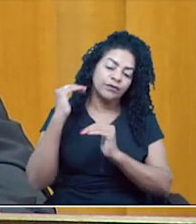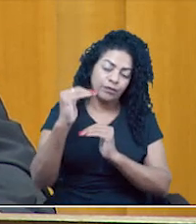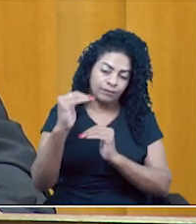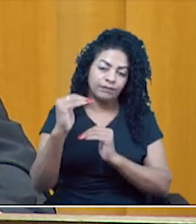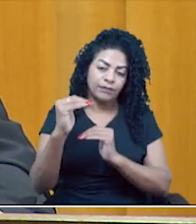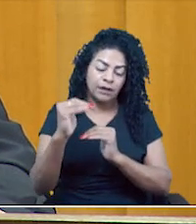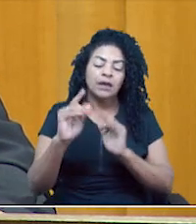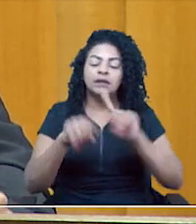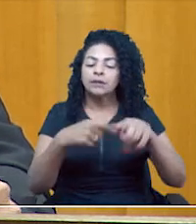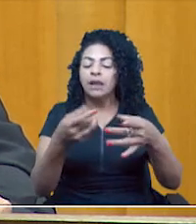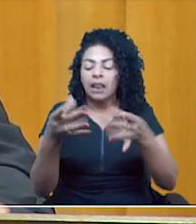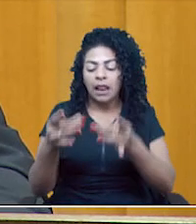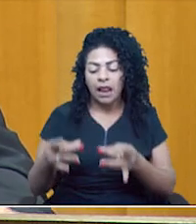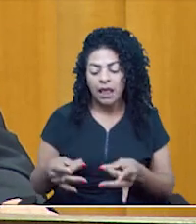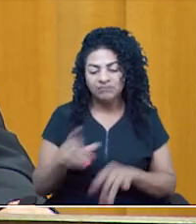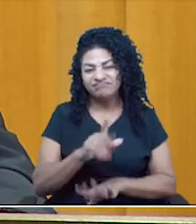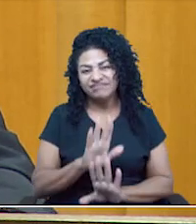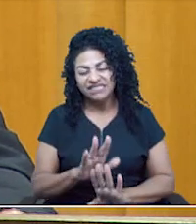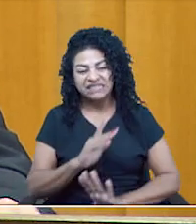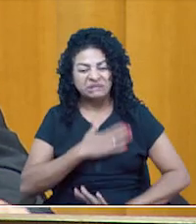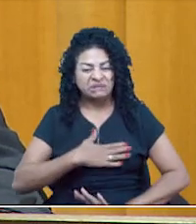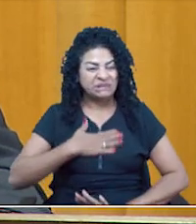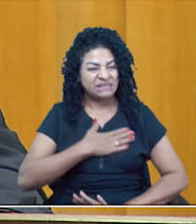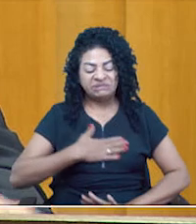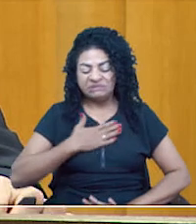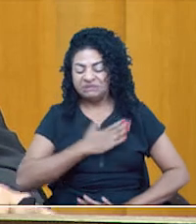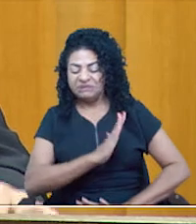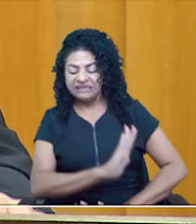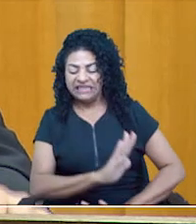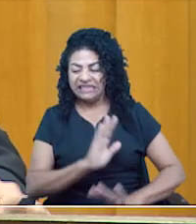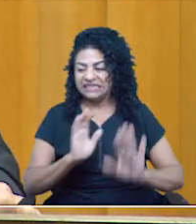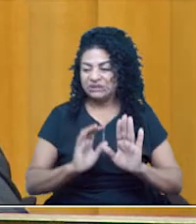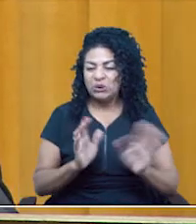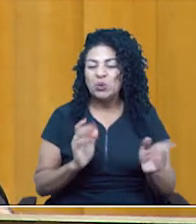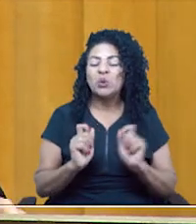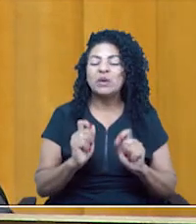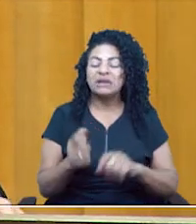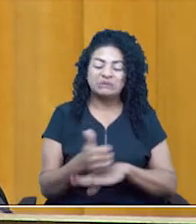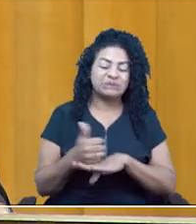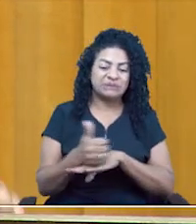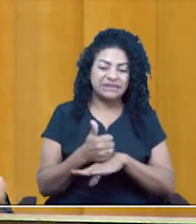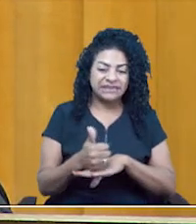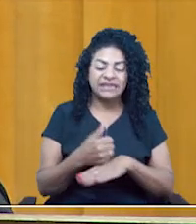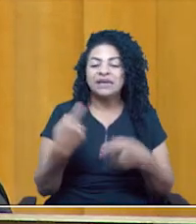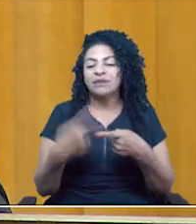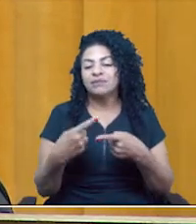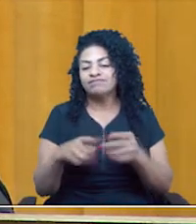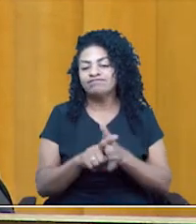de insatisfação com as carreiras dos servidores e dos magistrados, acentuadamente na Justiça Federal e do